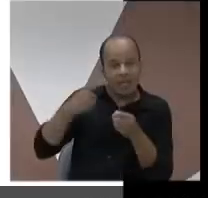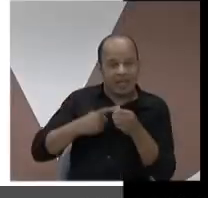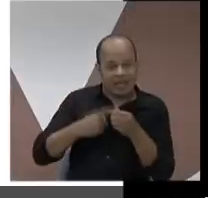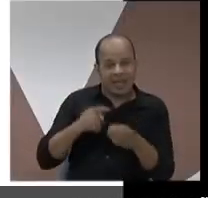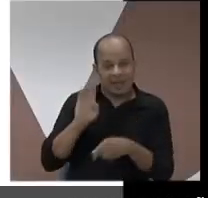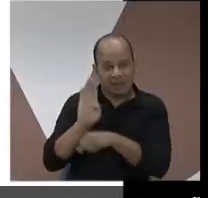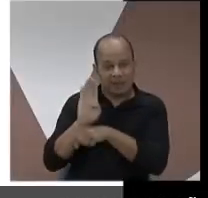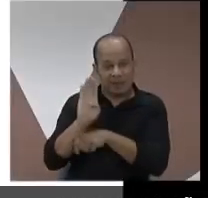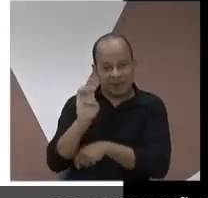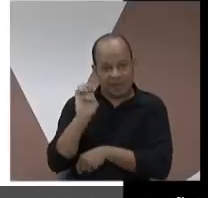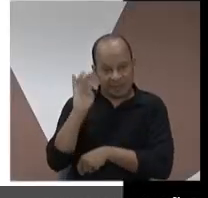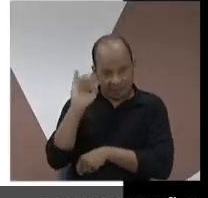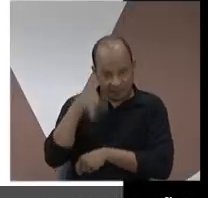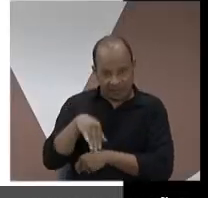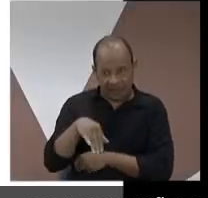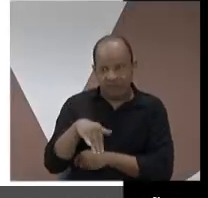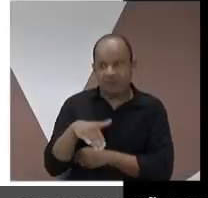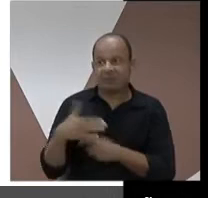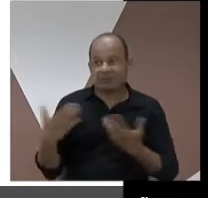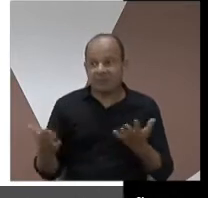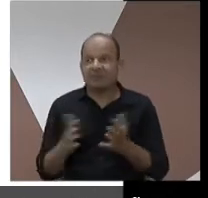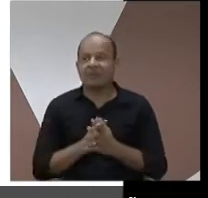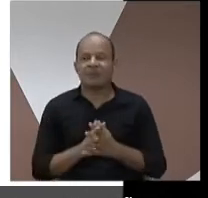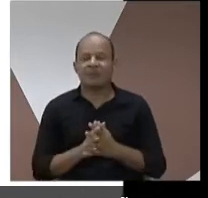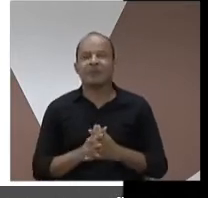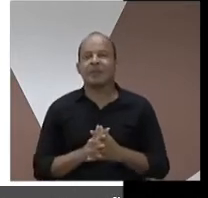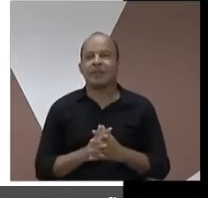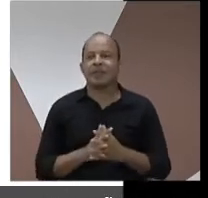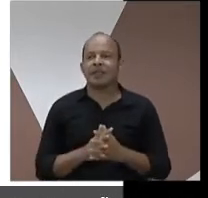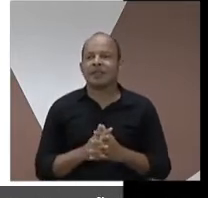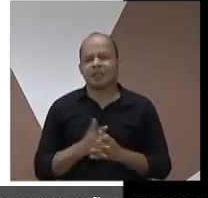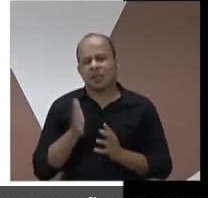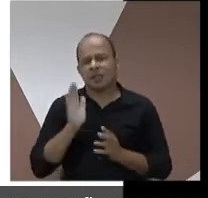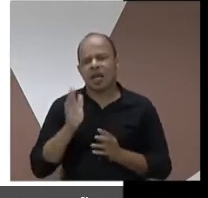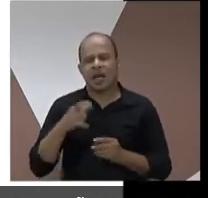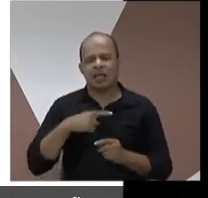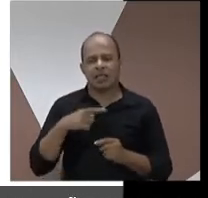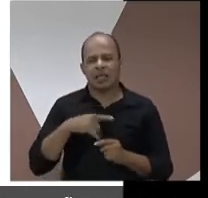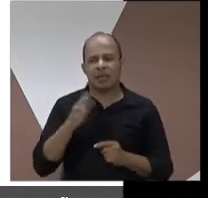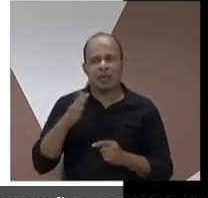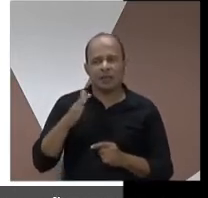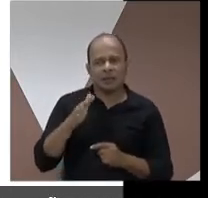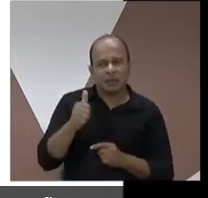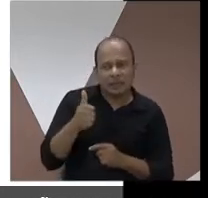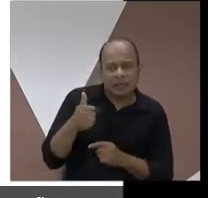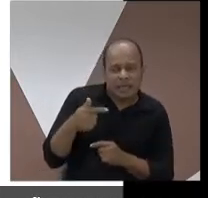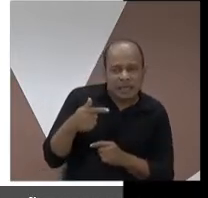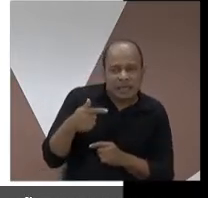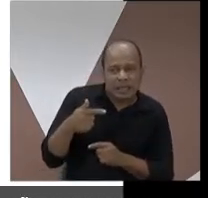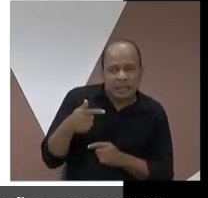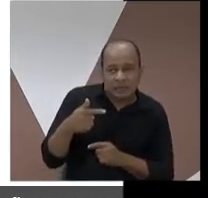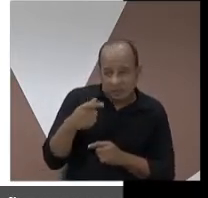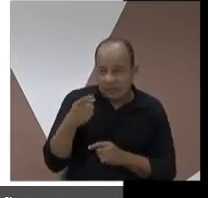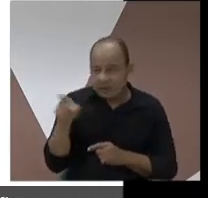Estamos seguindo já no slide 16, 17, eu já estou no slide 17, espero que os senhores estejam